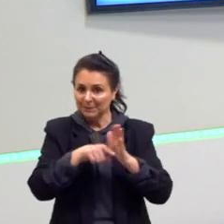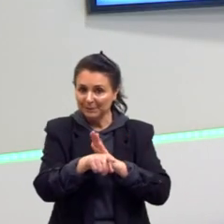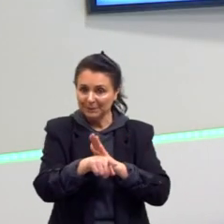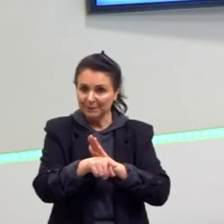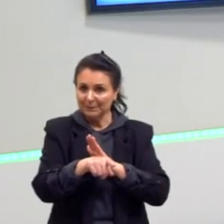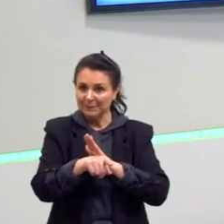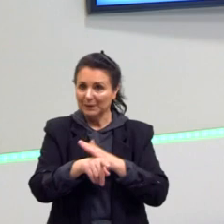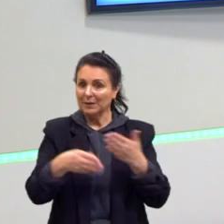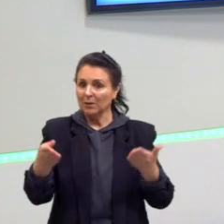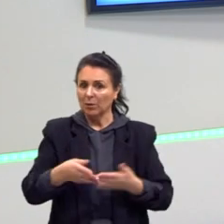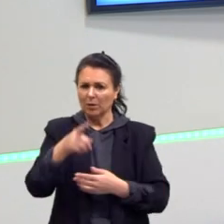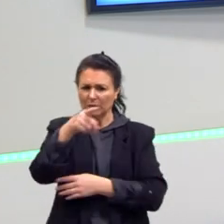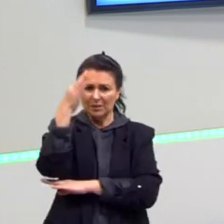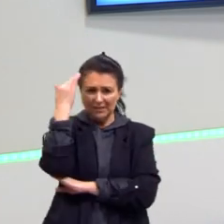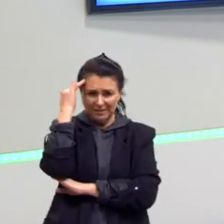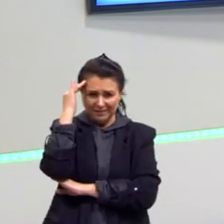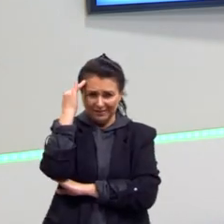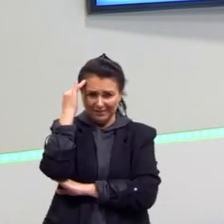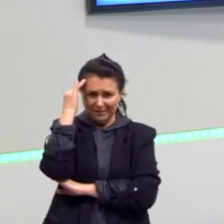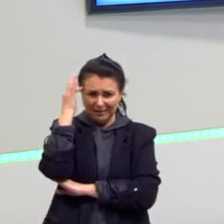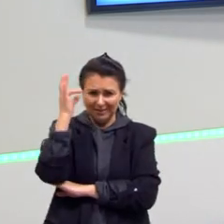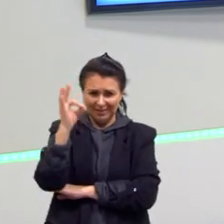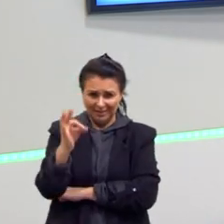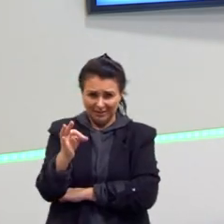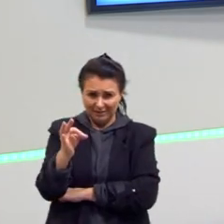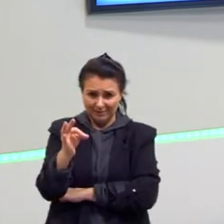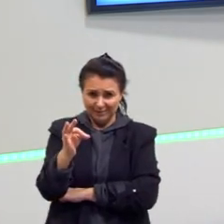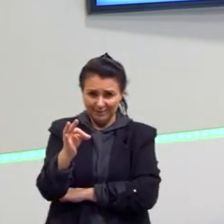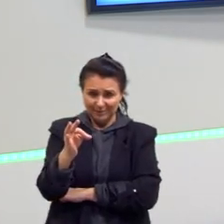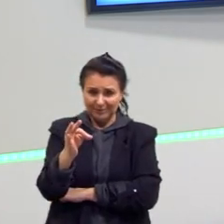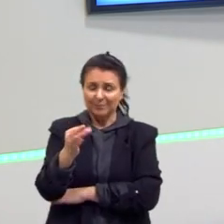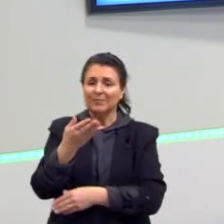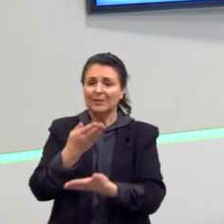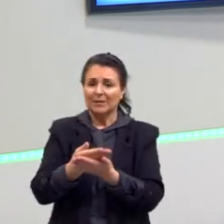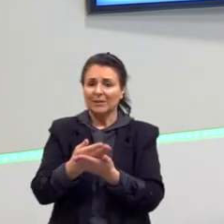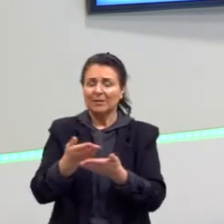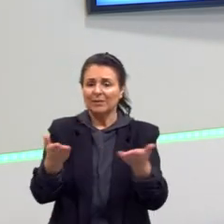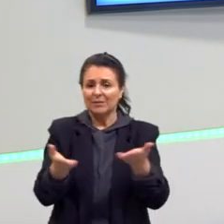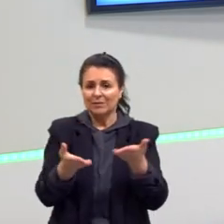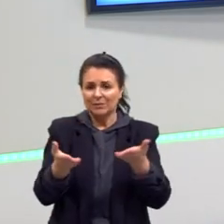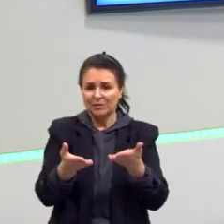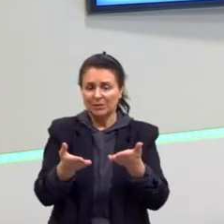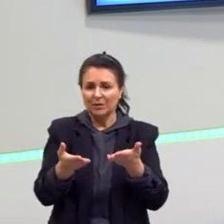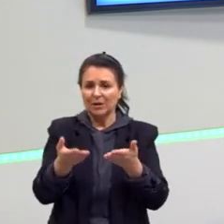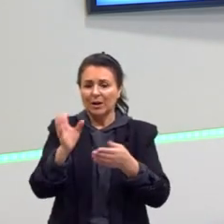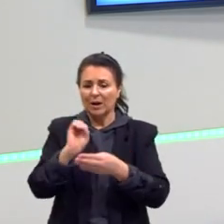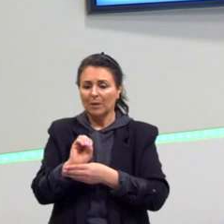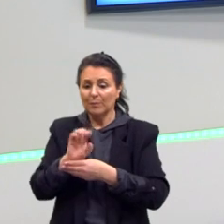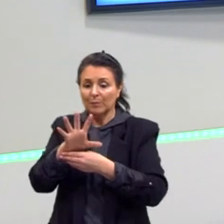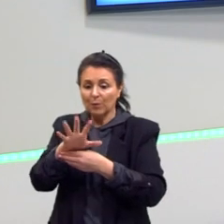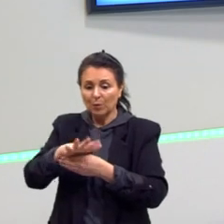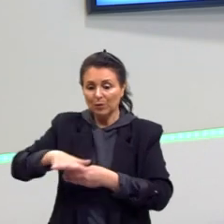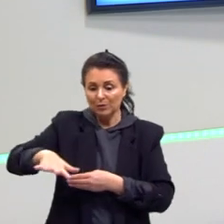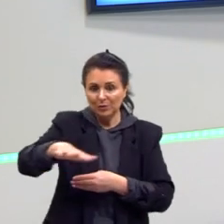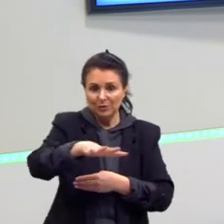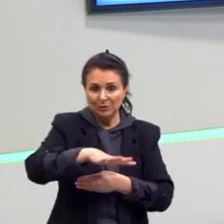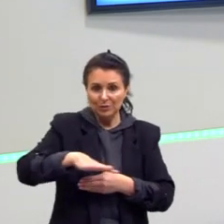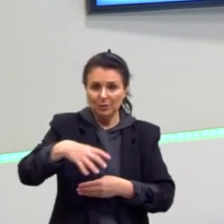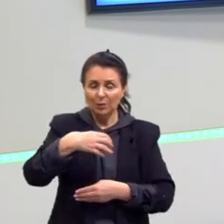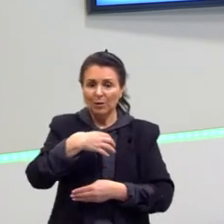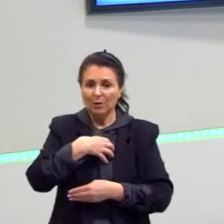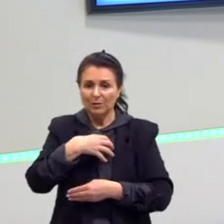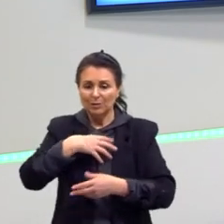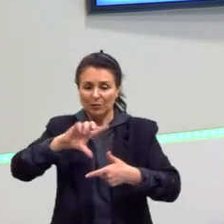e aí gente vocês compreenderão né a nossa aula de hoje a projeção as formas de